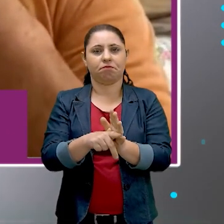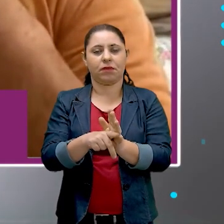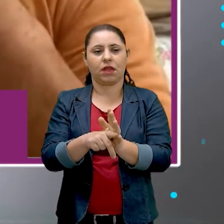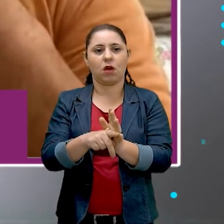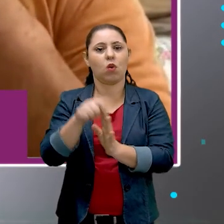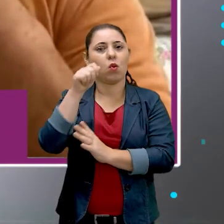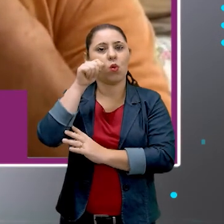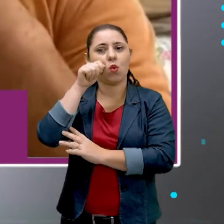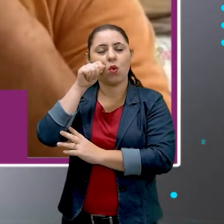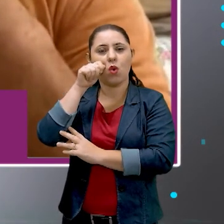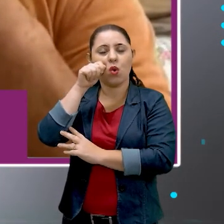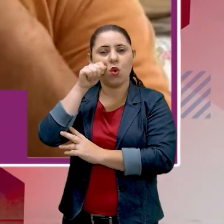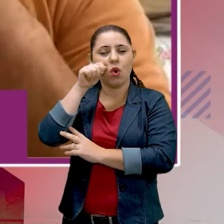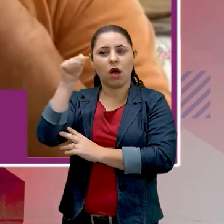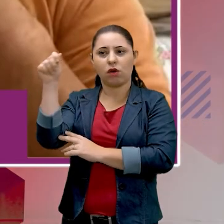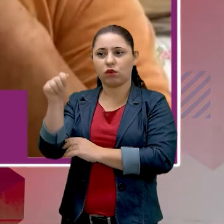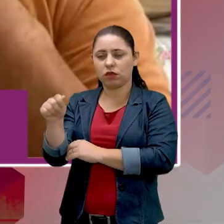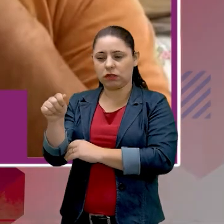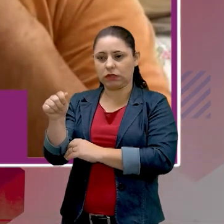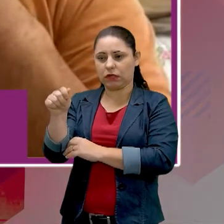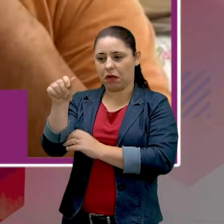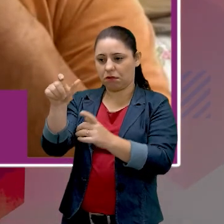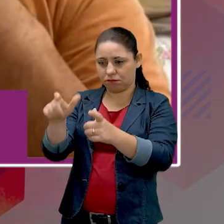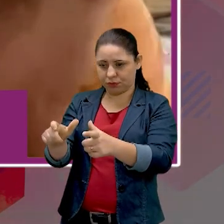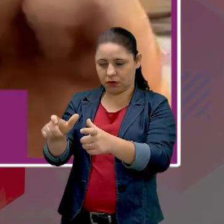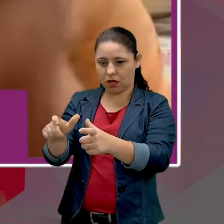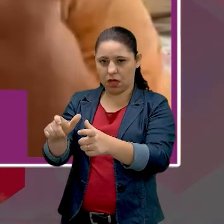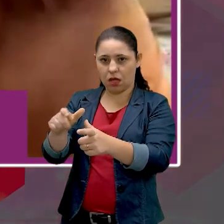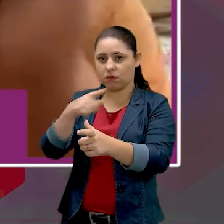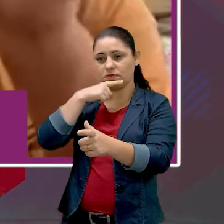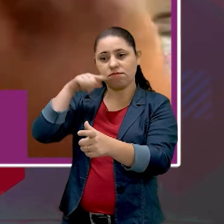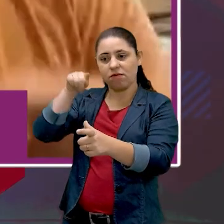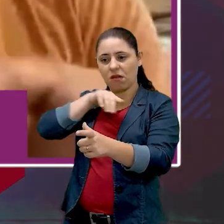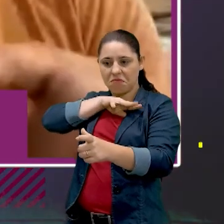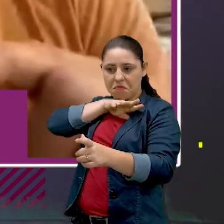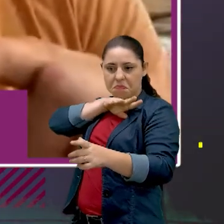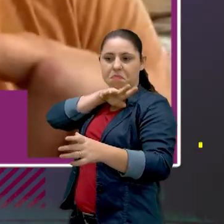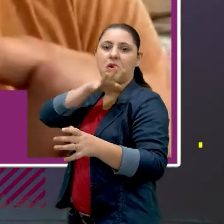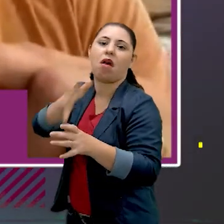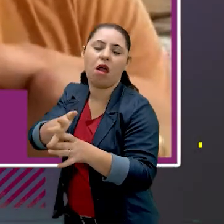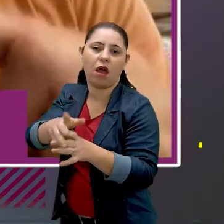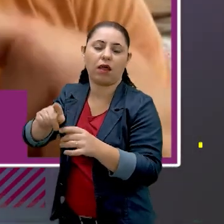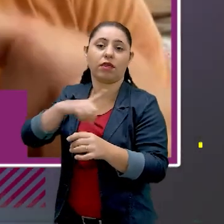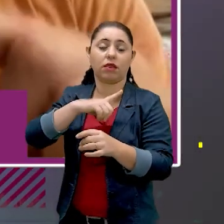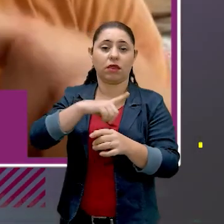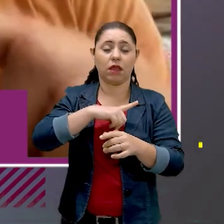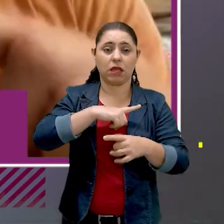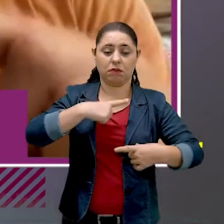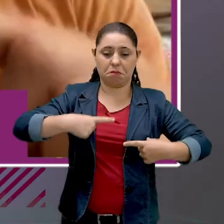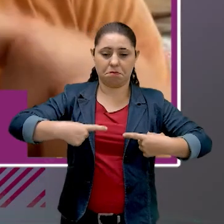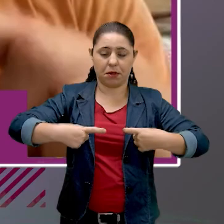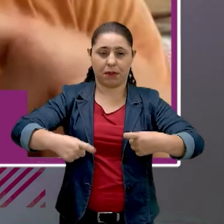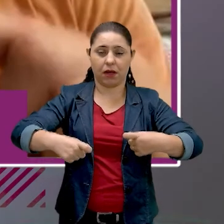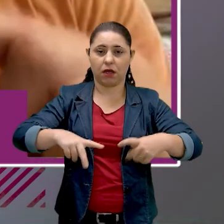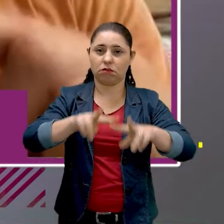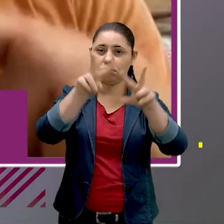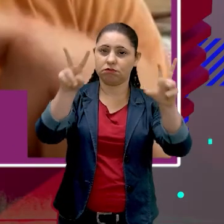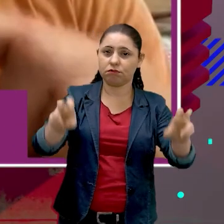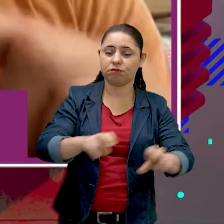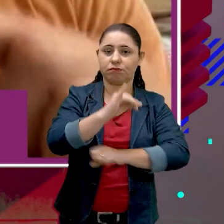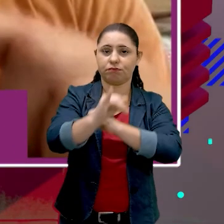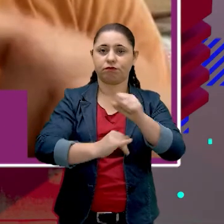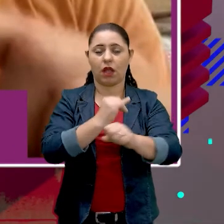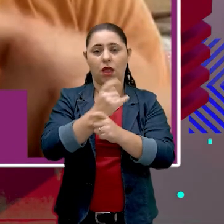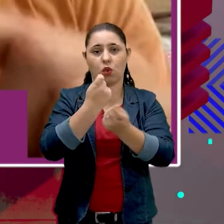o avanço da Ucrânia, da Rússia dentro da Ucrânia, a gente também tem uma guerra cibernética. A gente tem hoje uma guerra